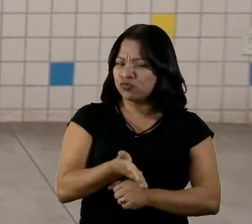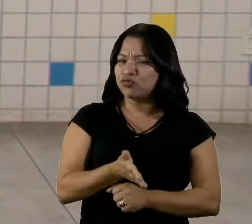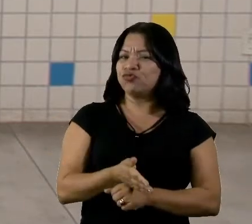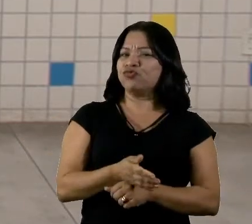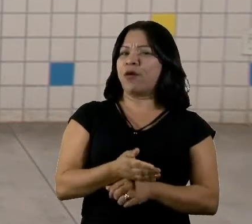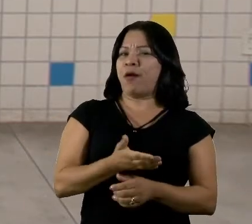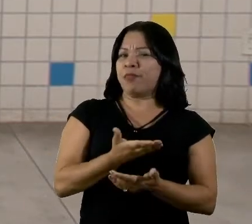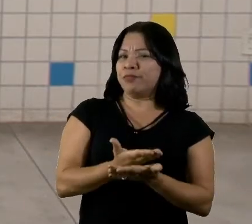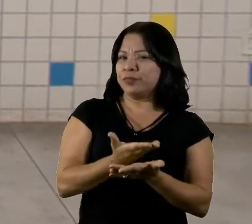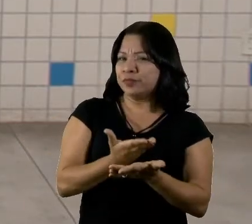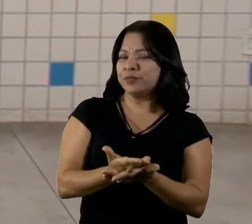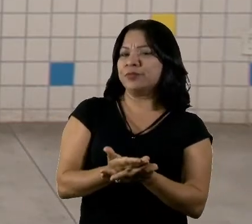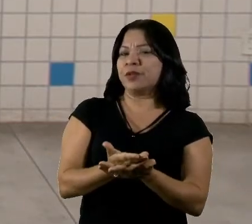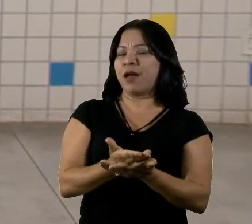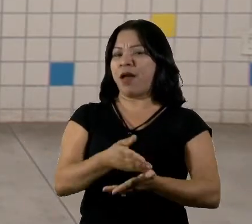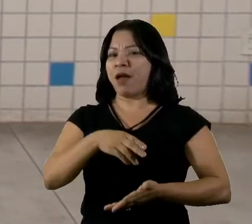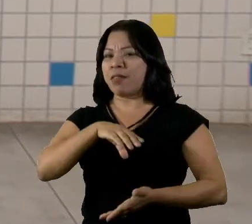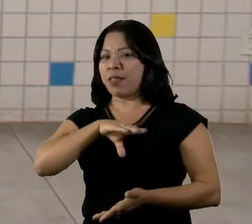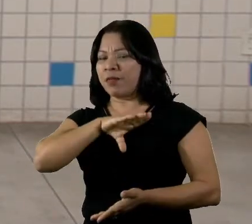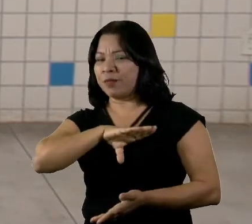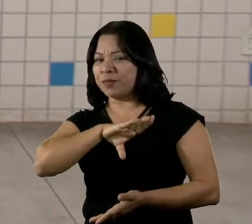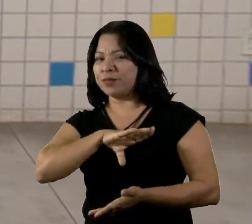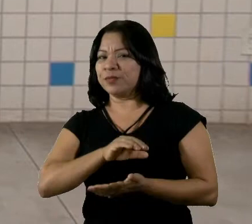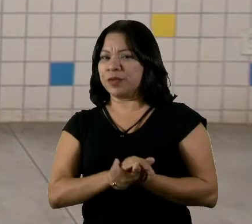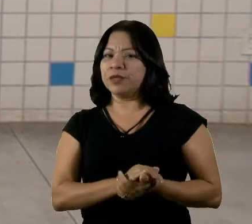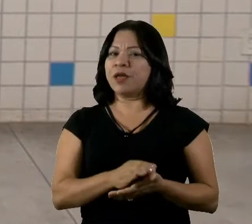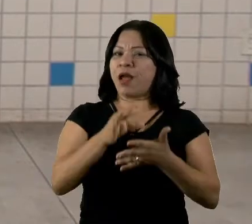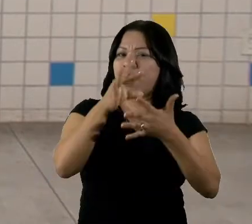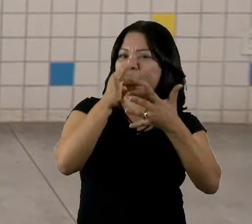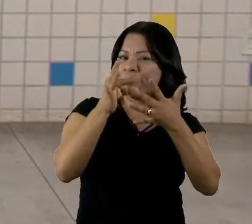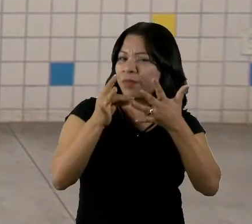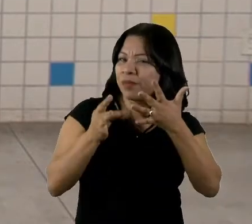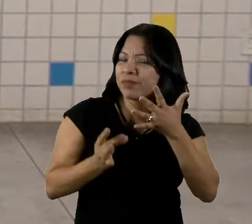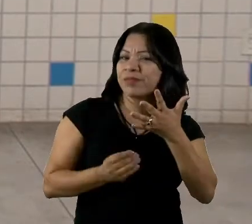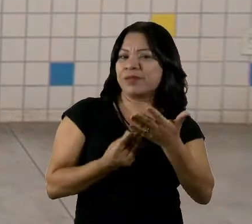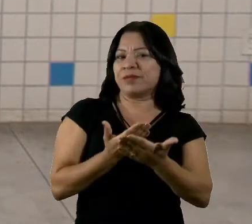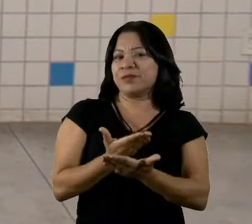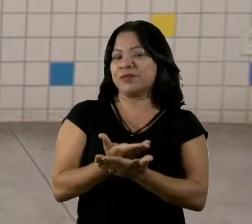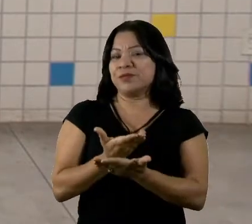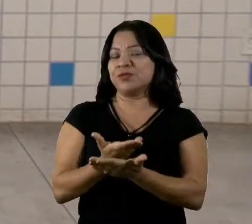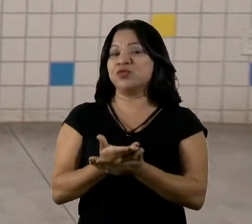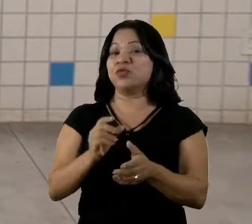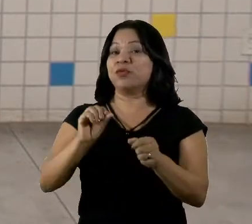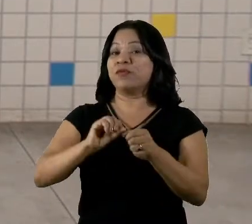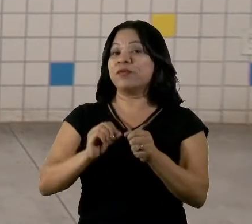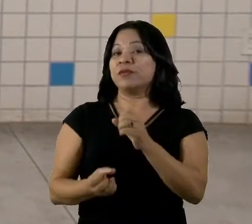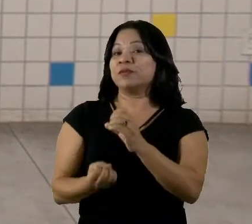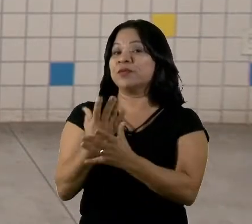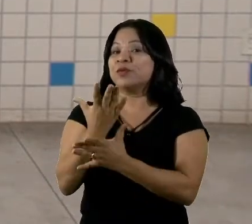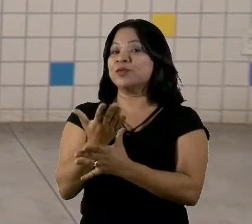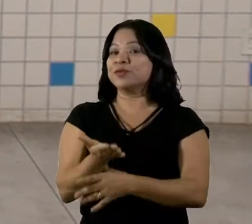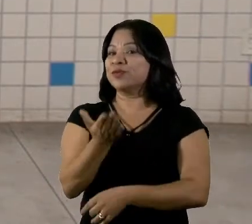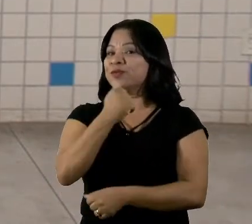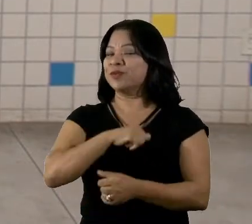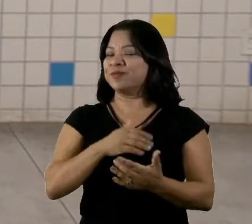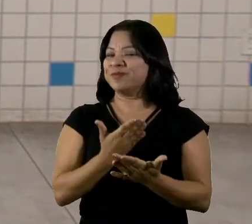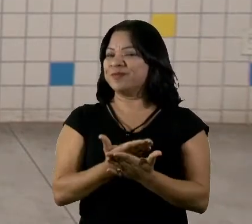de língua portuguesa, e a gente irá detalhar esse estudo e fazer uma produção. Vamos para a